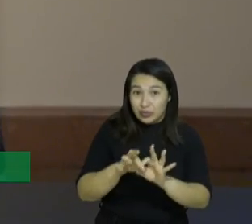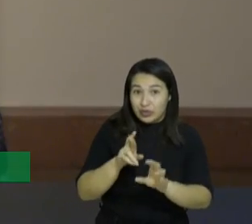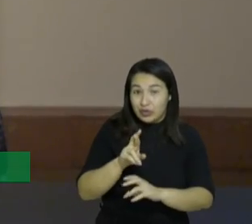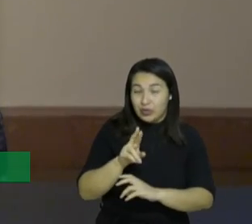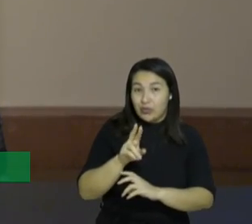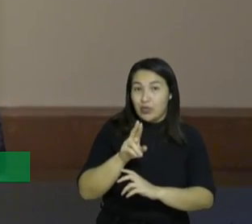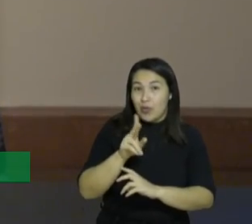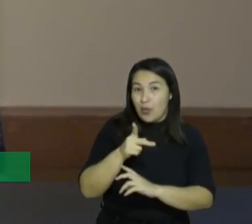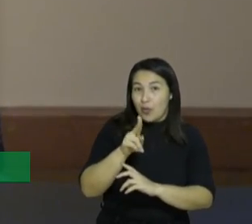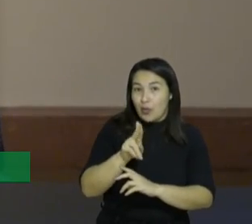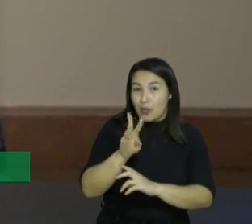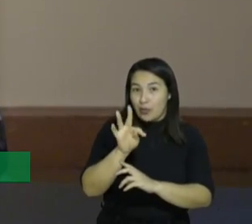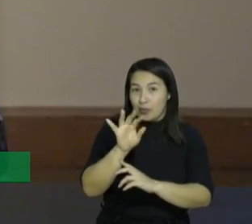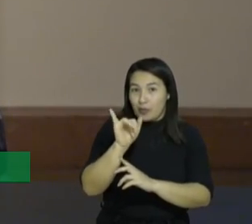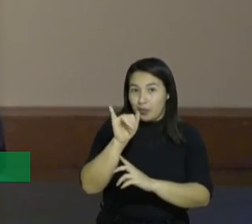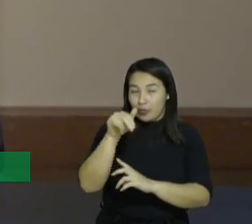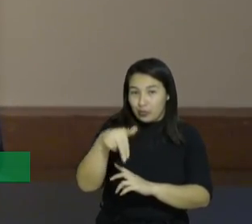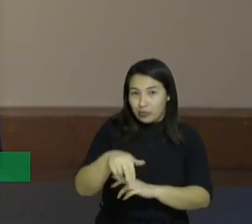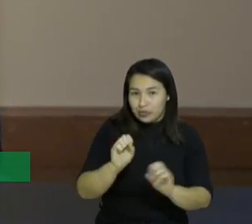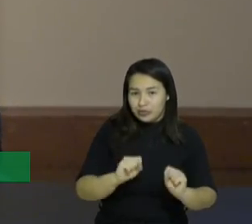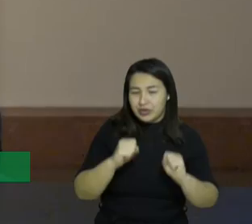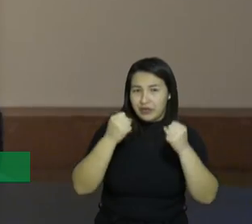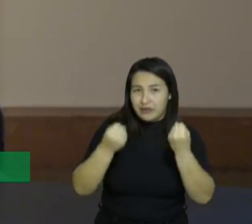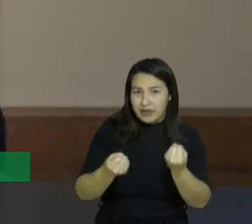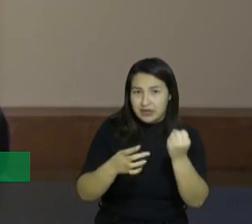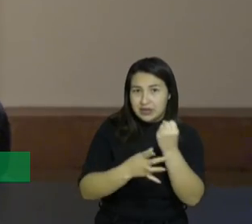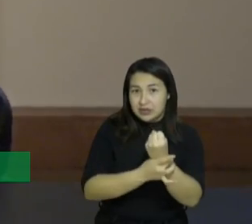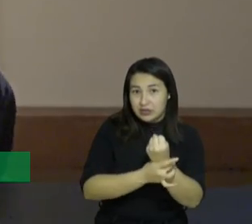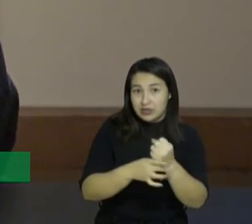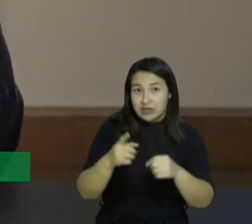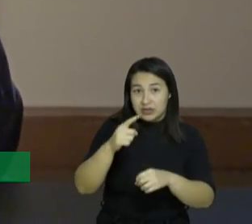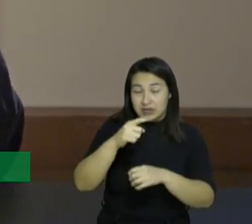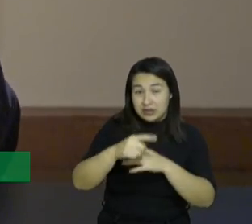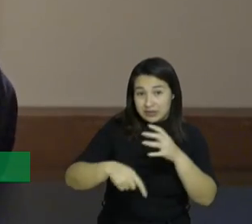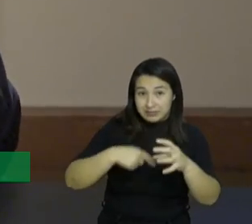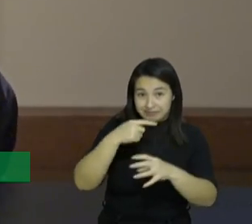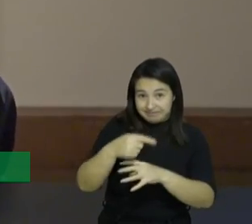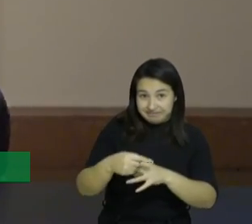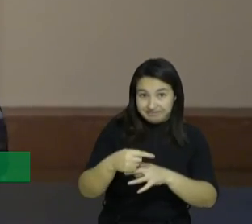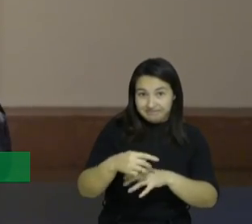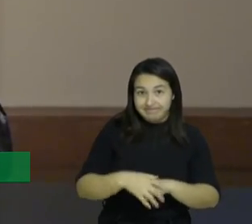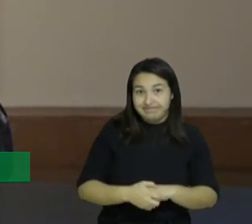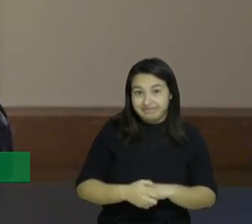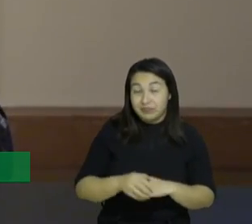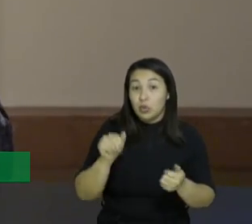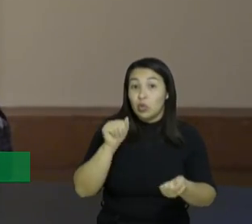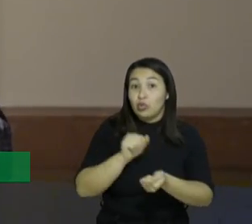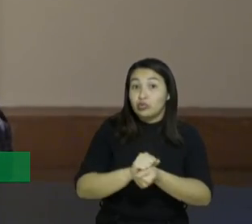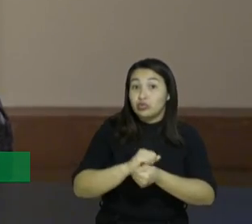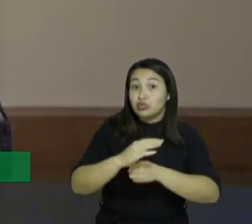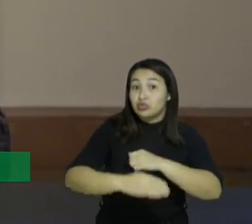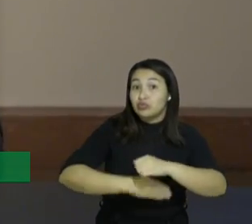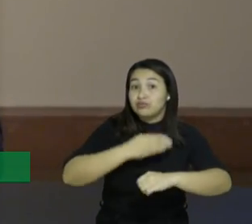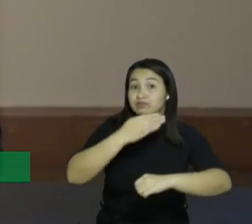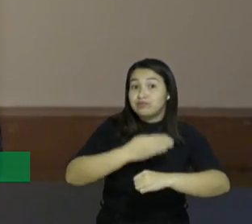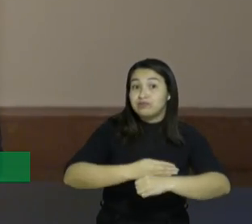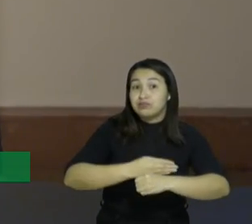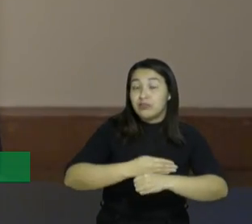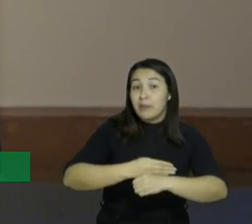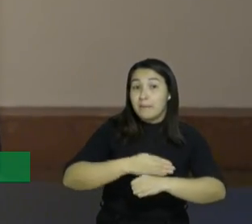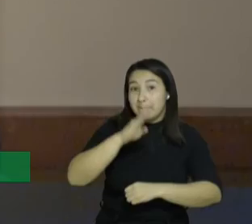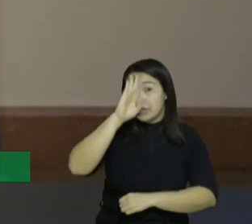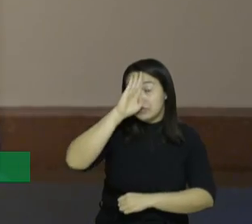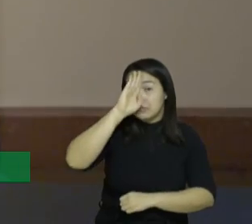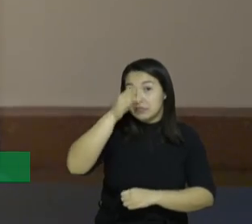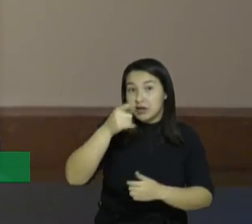questões relacionadas à defesa e à Segurança Internacional e isso junto com a sustentabilidade também está no topo da lista de